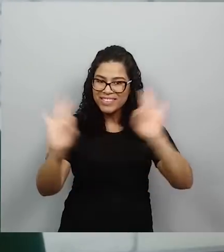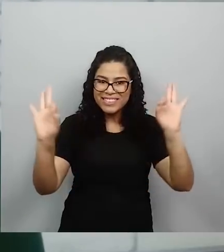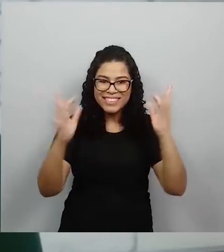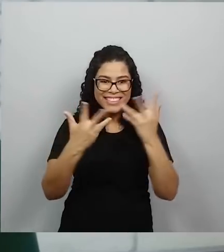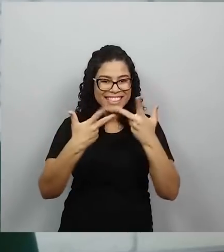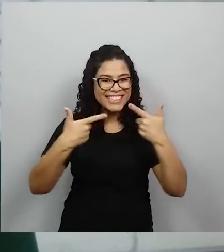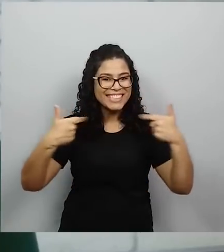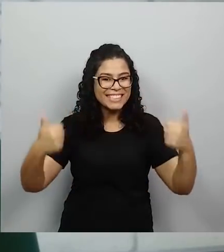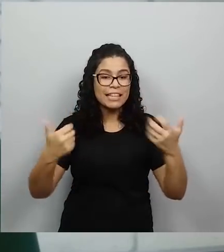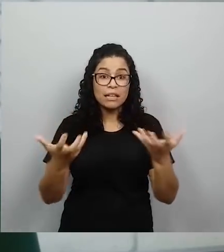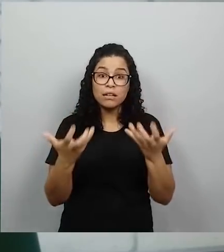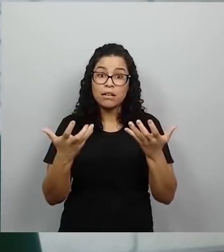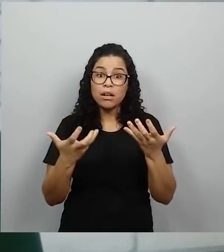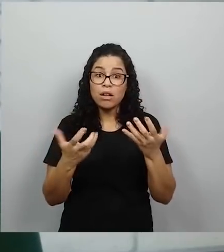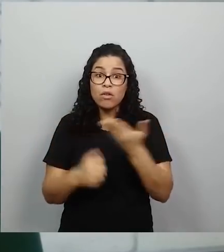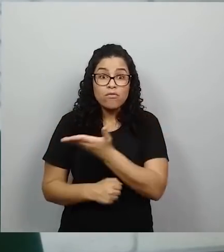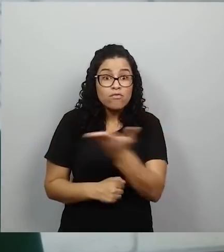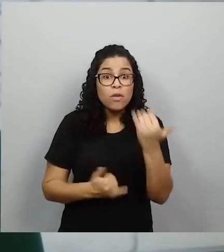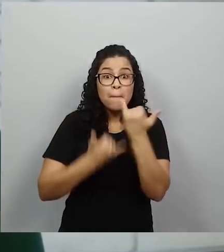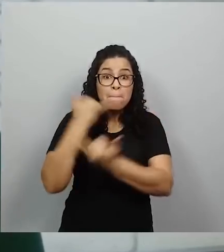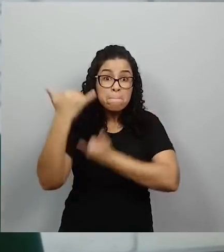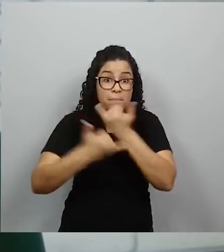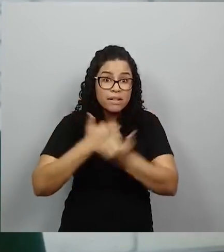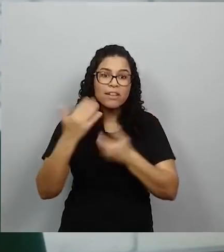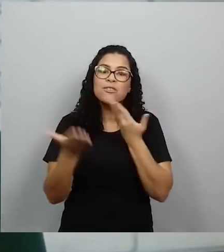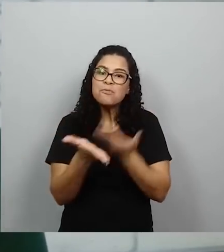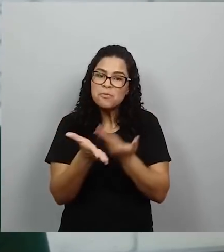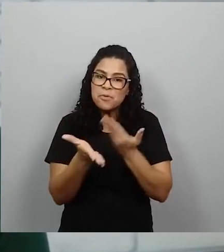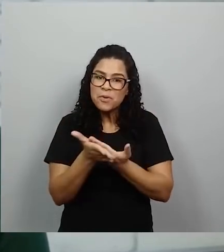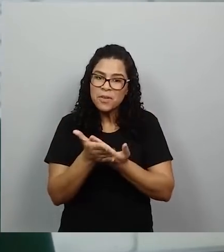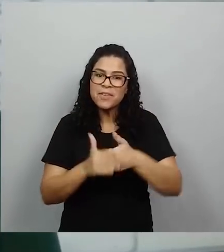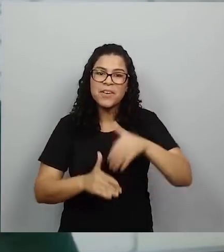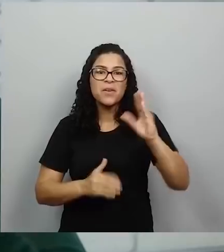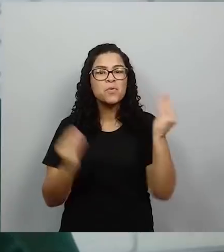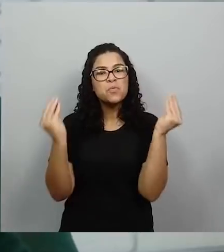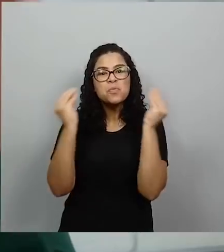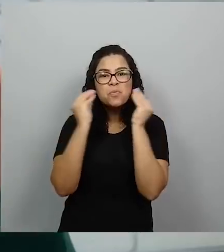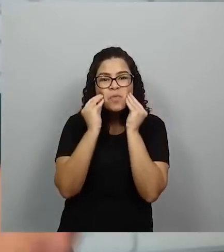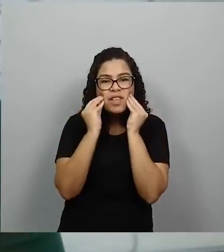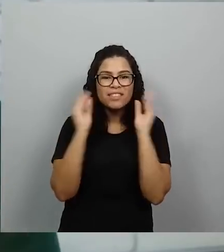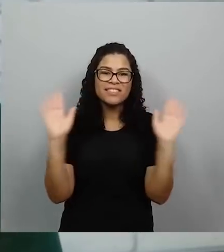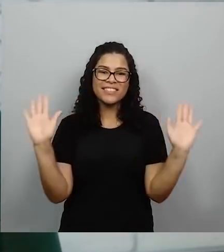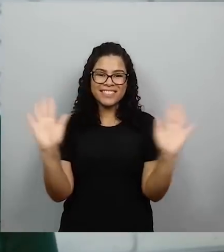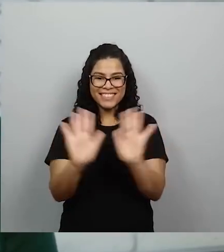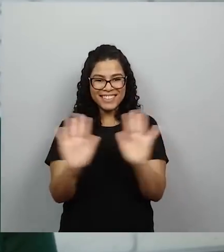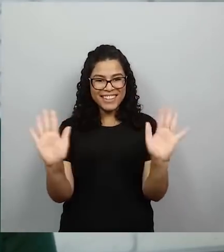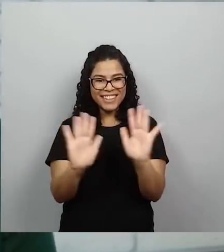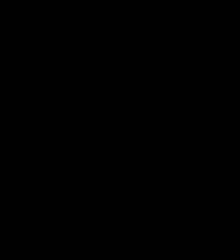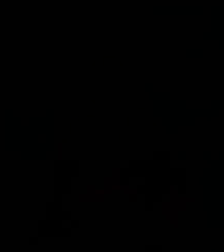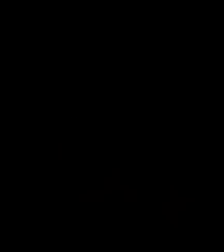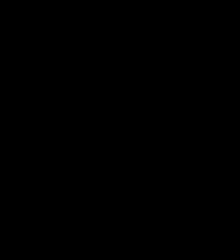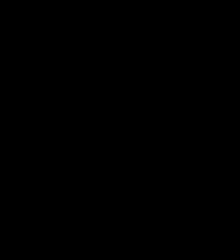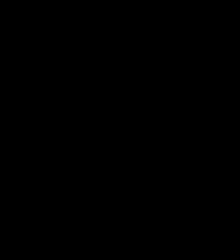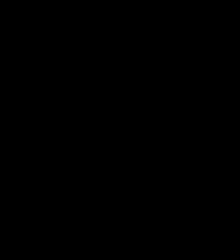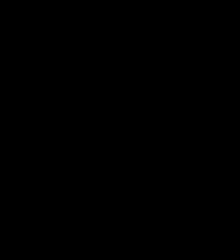todo mundo brincando com a natureza e estudando bastante. Um beijo e até mais!